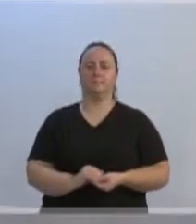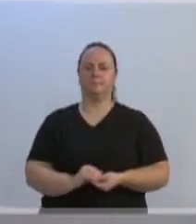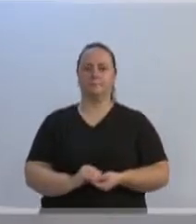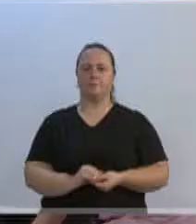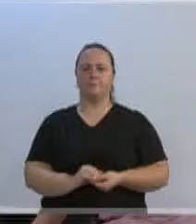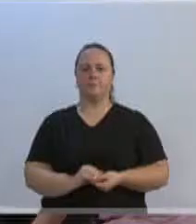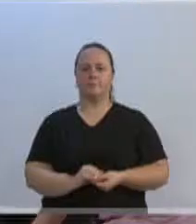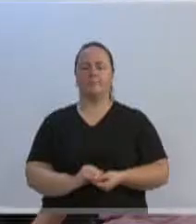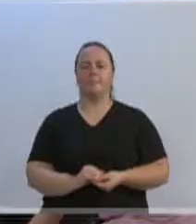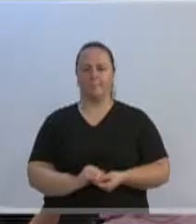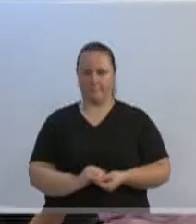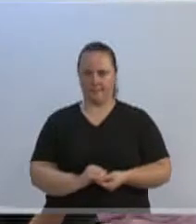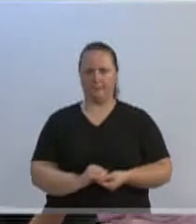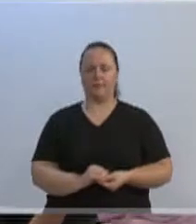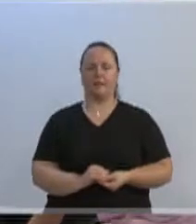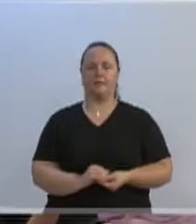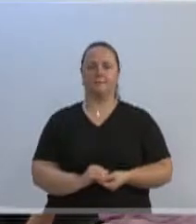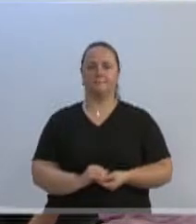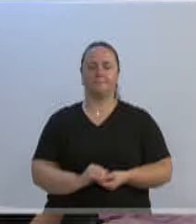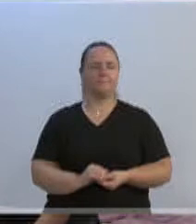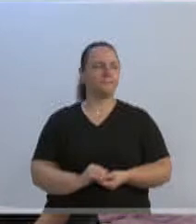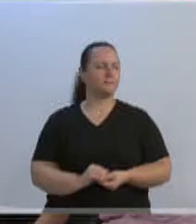muito bem